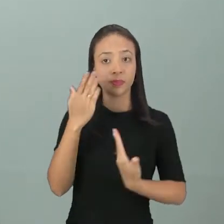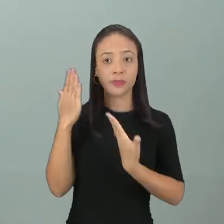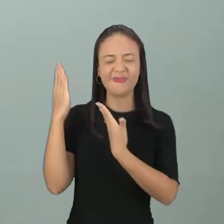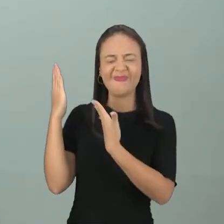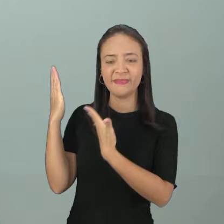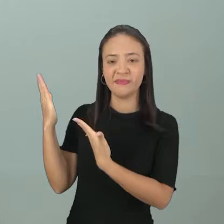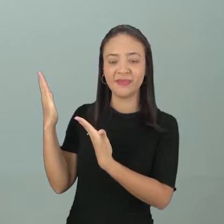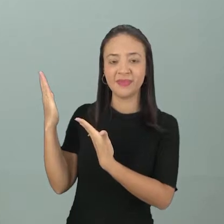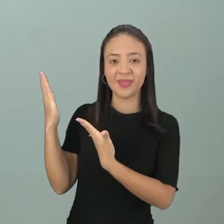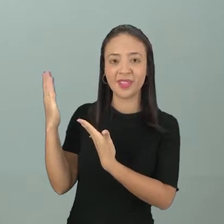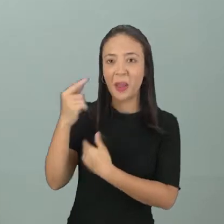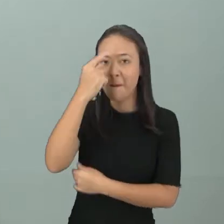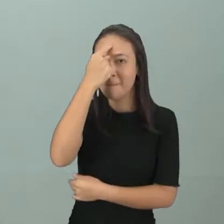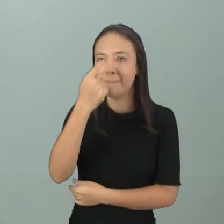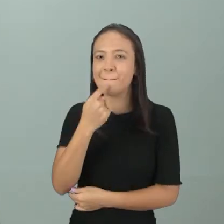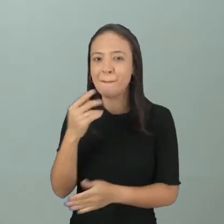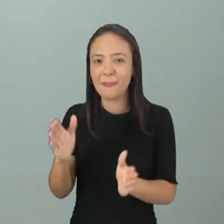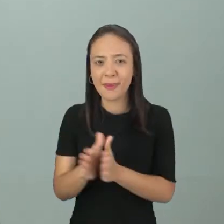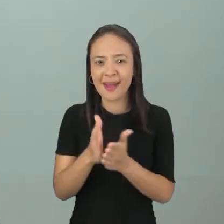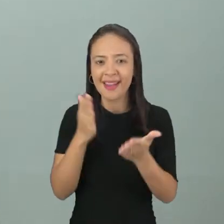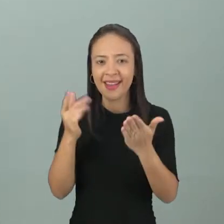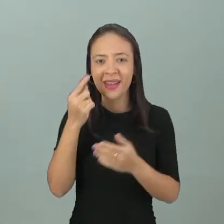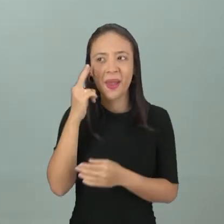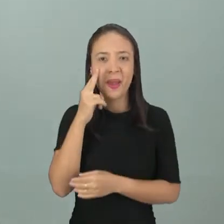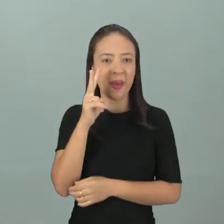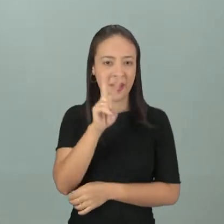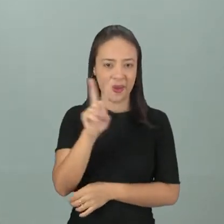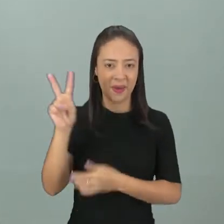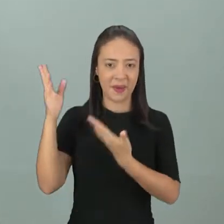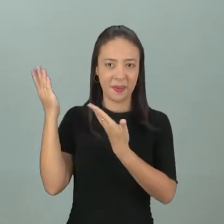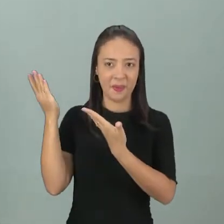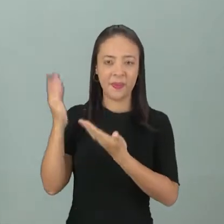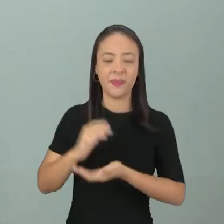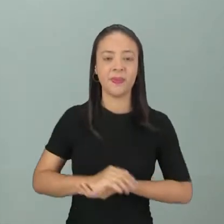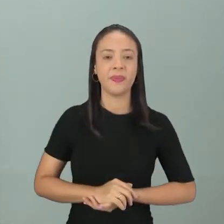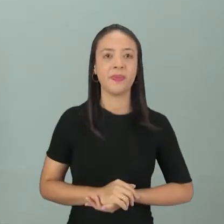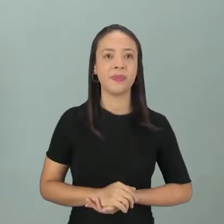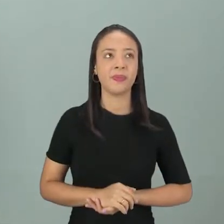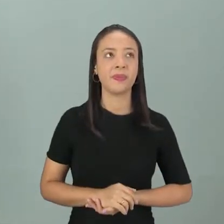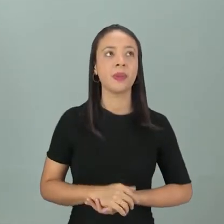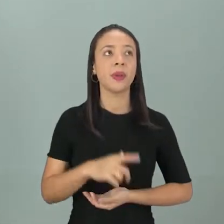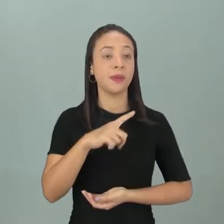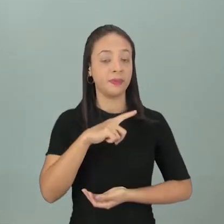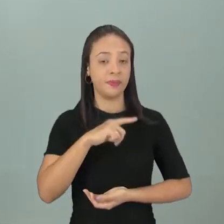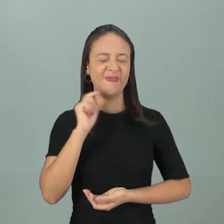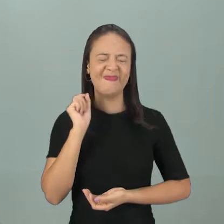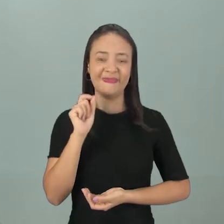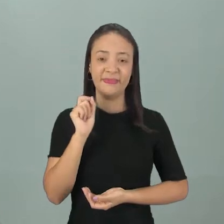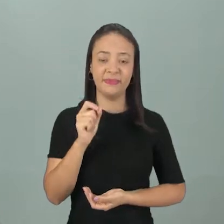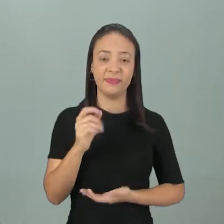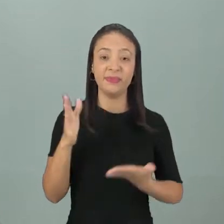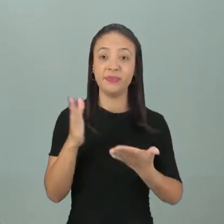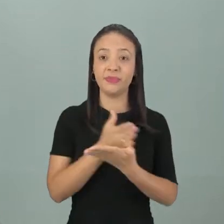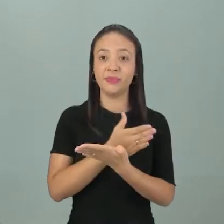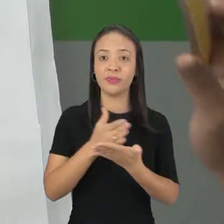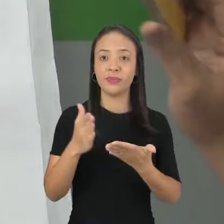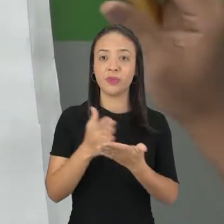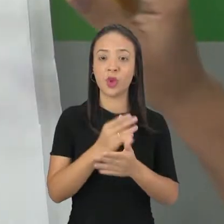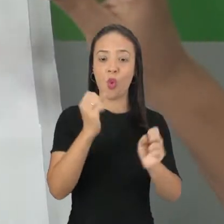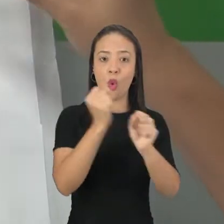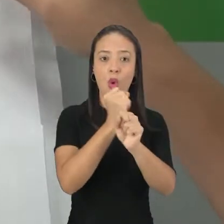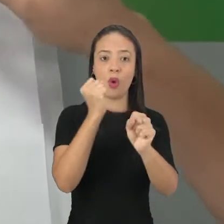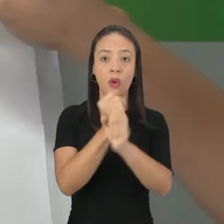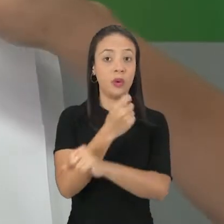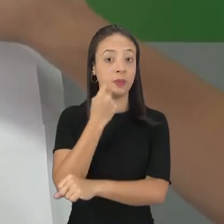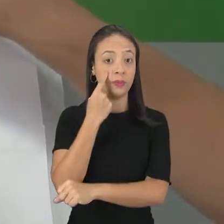figuras fantásticas junto comigo? Vamos lá no nosso cartaz e observem. Temos aqui algumas